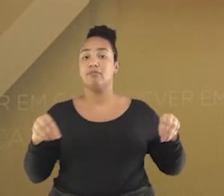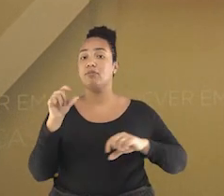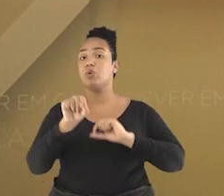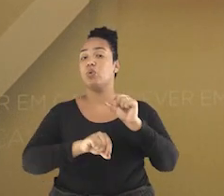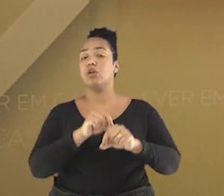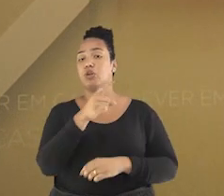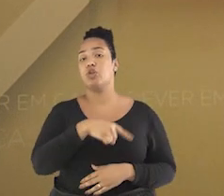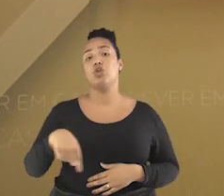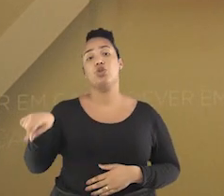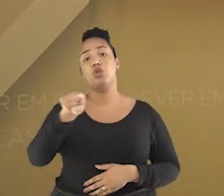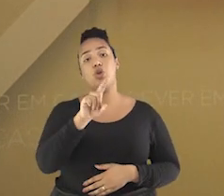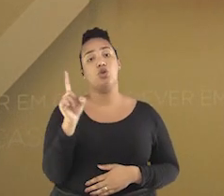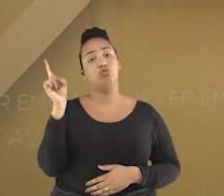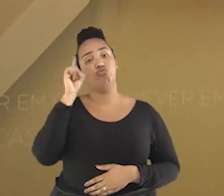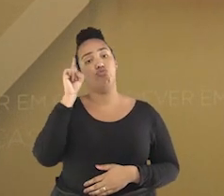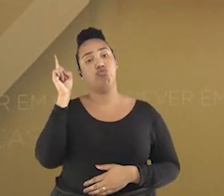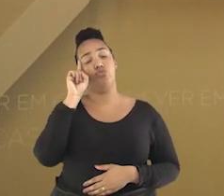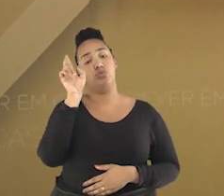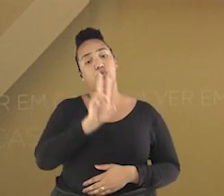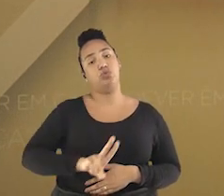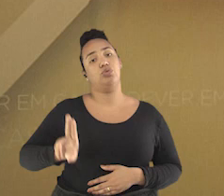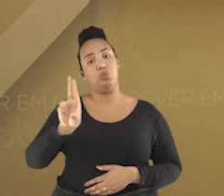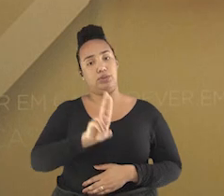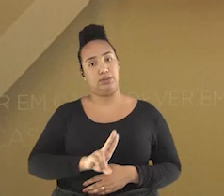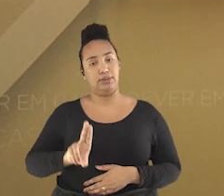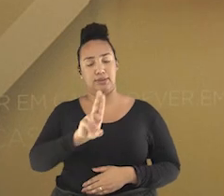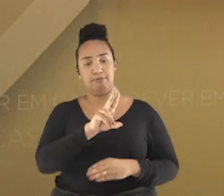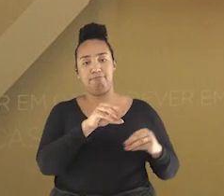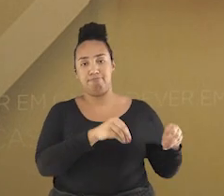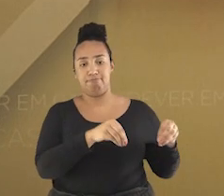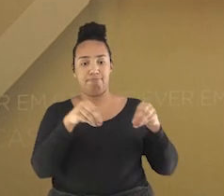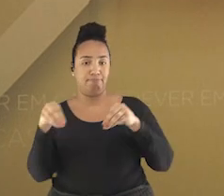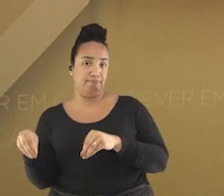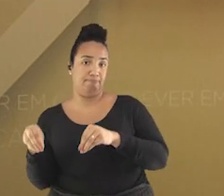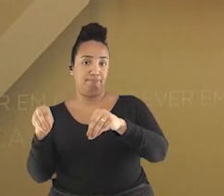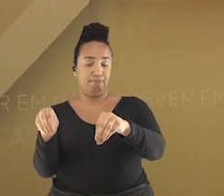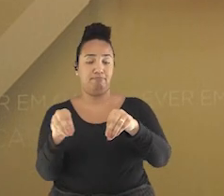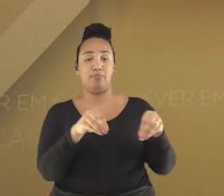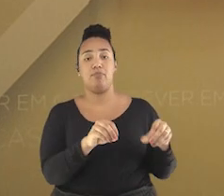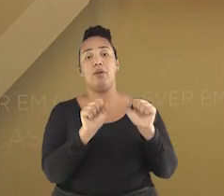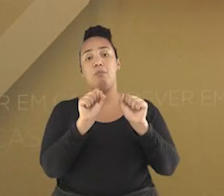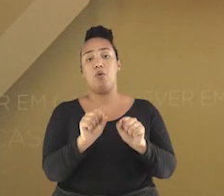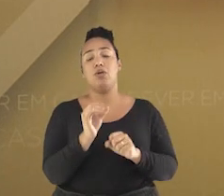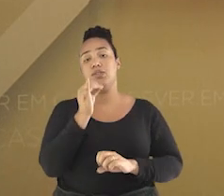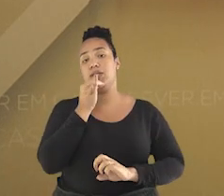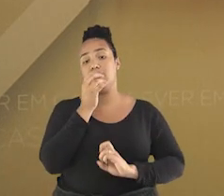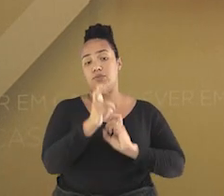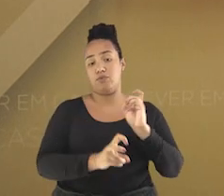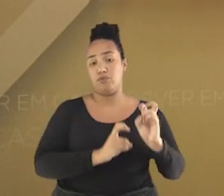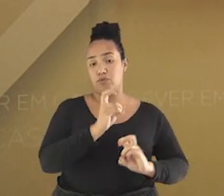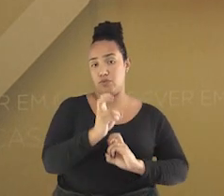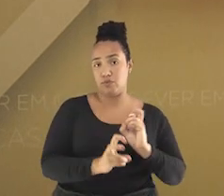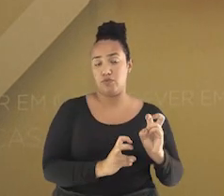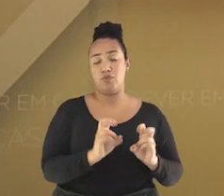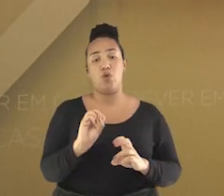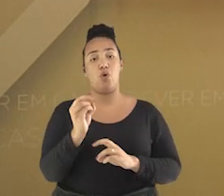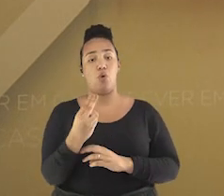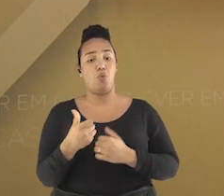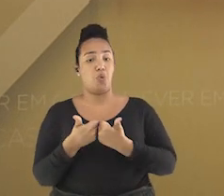nós usamos no continente para se locomover. Podem ser os transportes ferroviários,